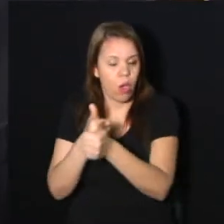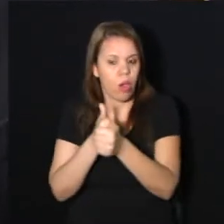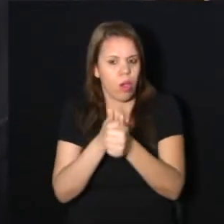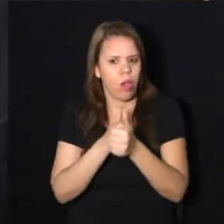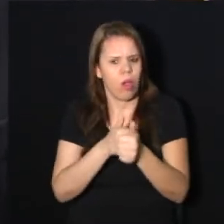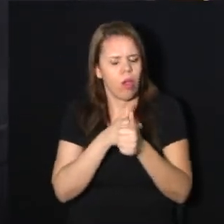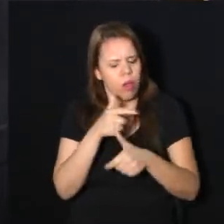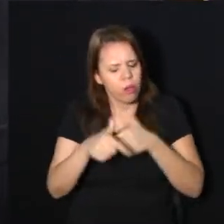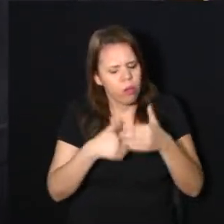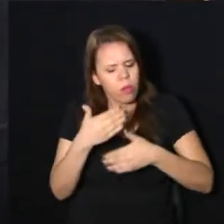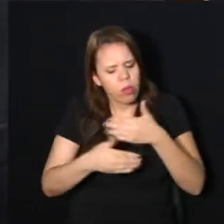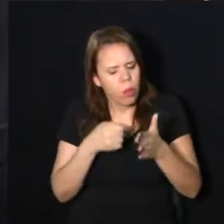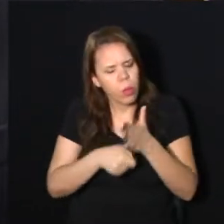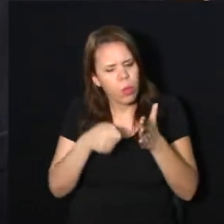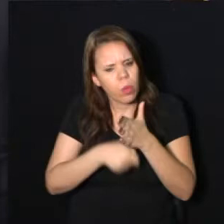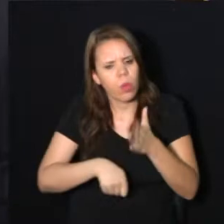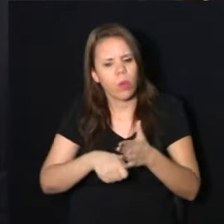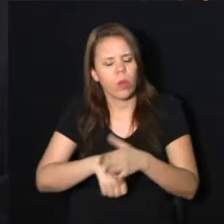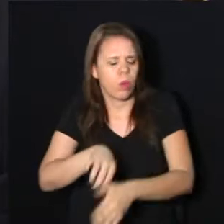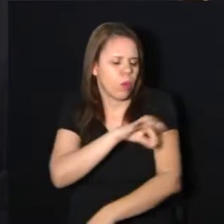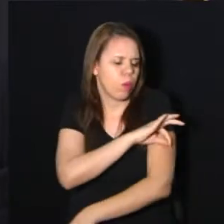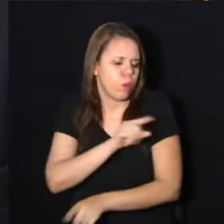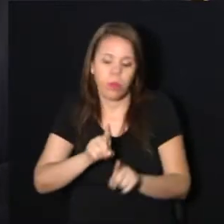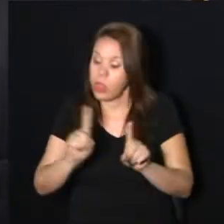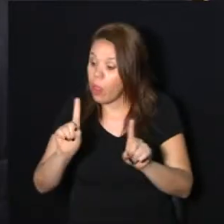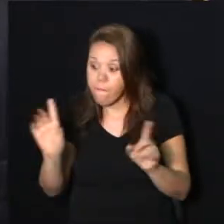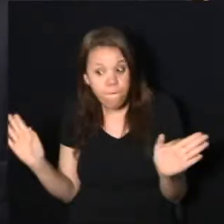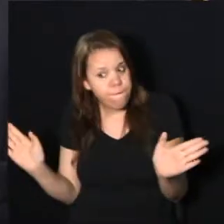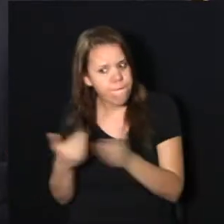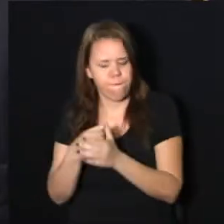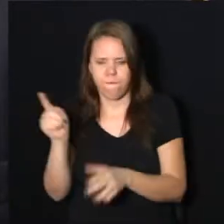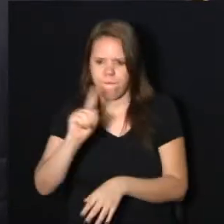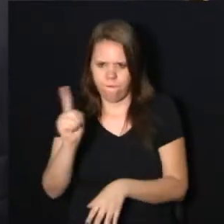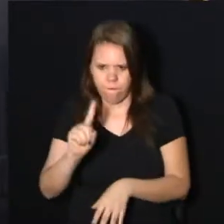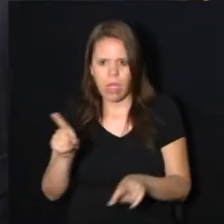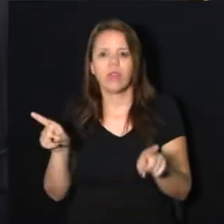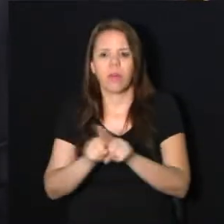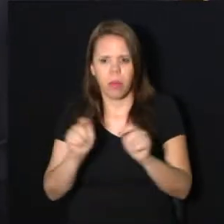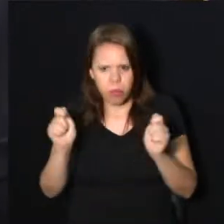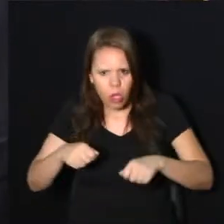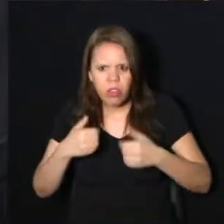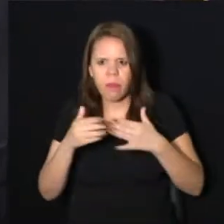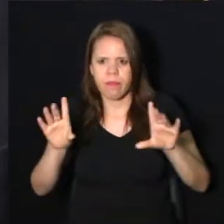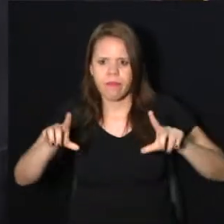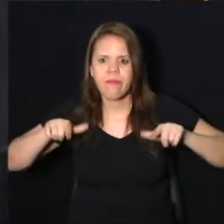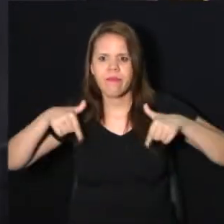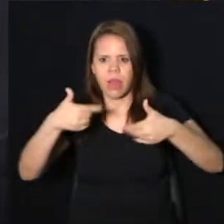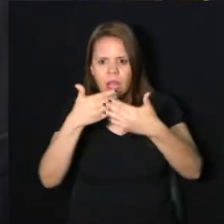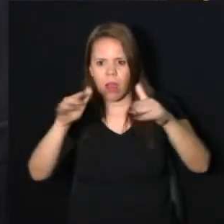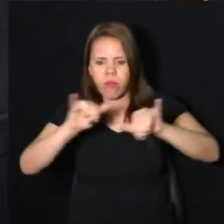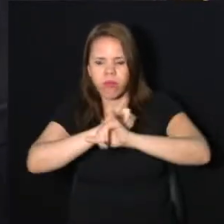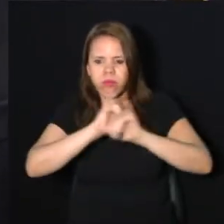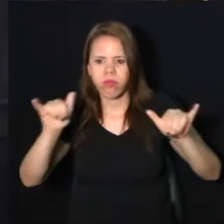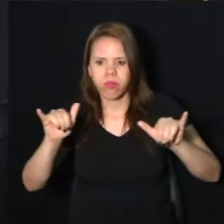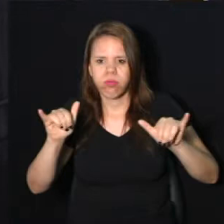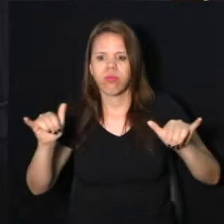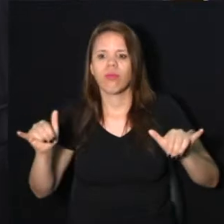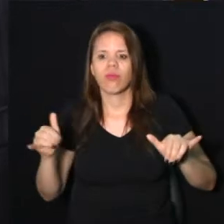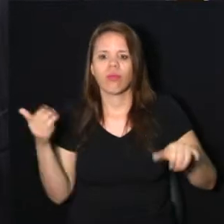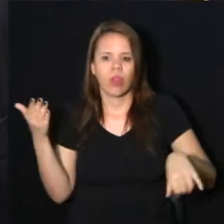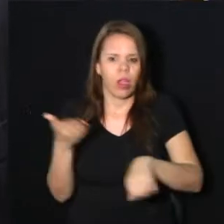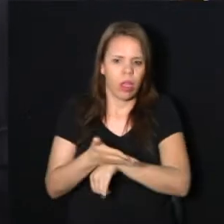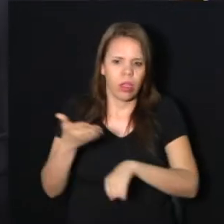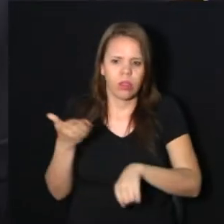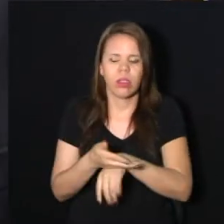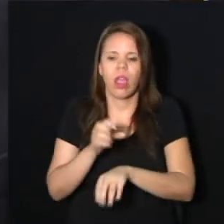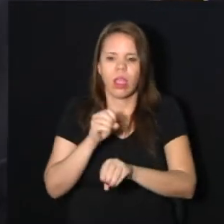processo e exigido que a Prefeitura, além de não fechar, que a Prefeitura possa ter mais iniciativas para ampliar o acesso